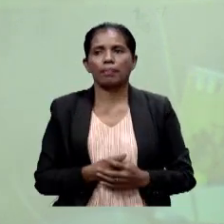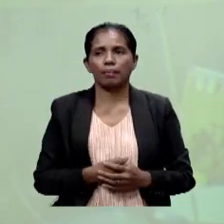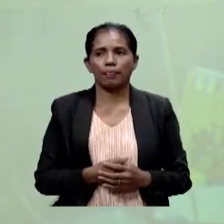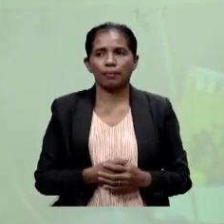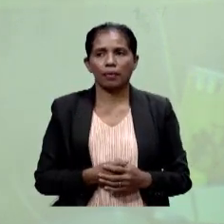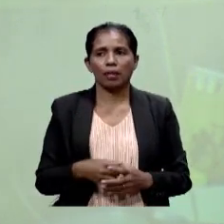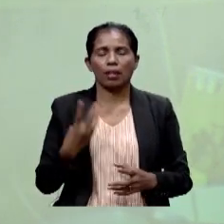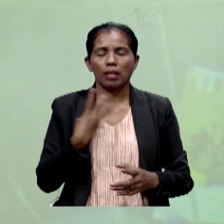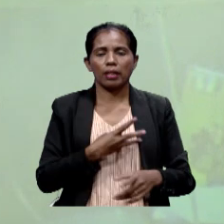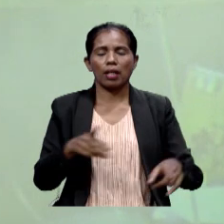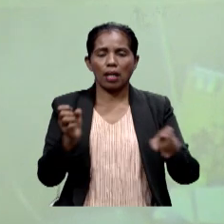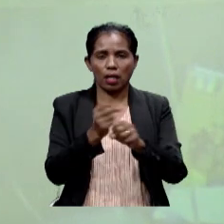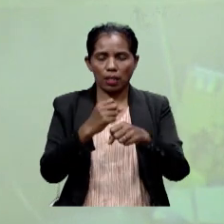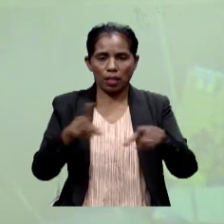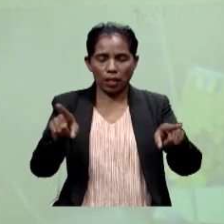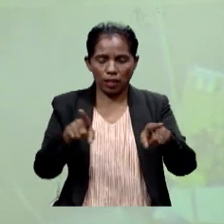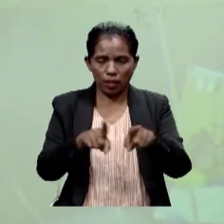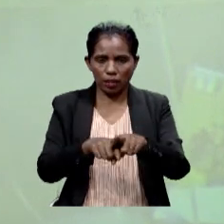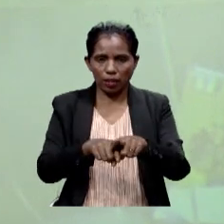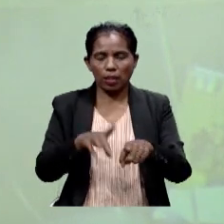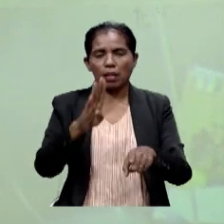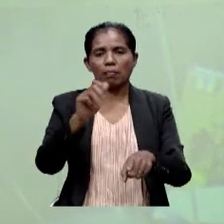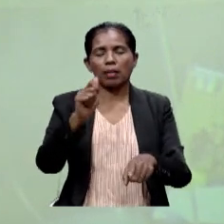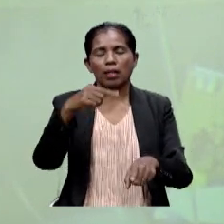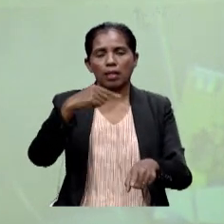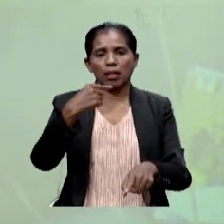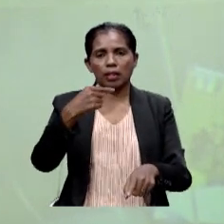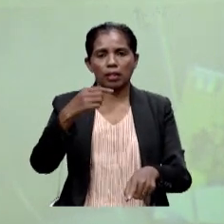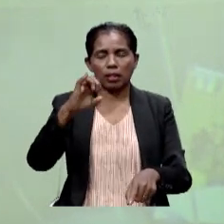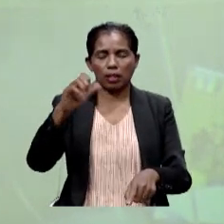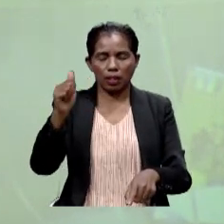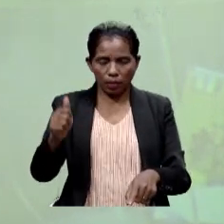nei te compara fali istrai ha bagi amos a noin ko vali amos sat satu